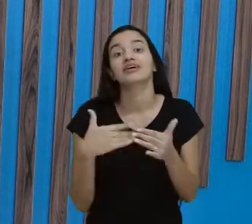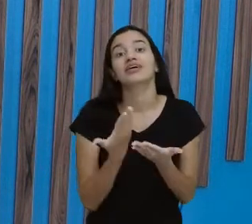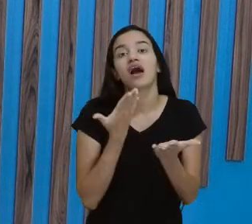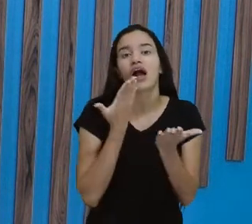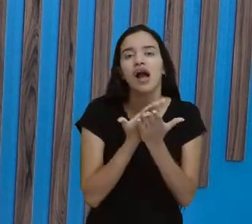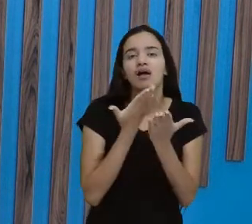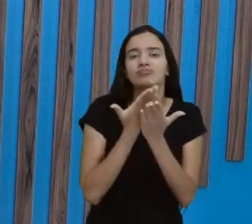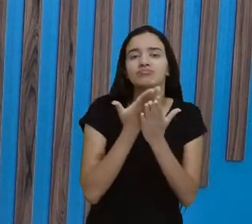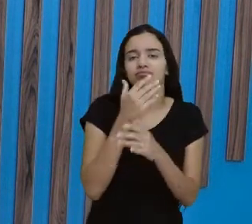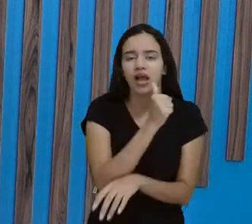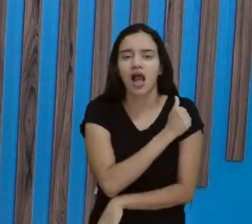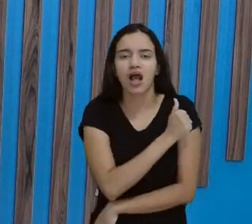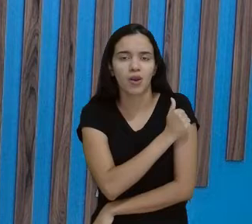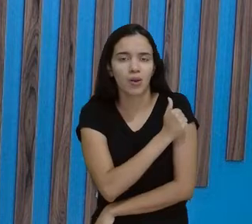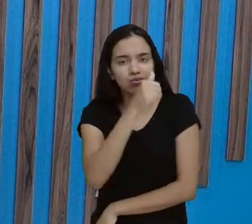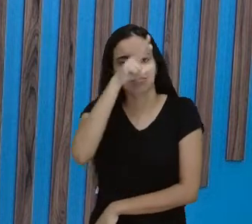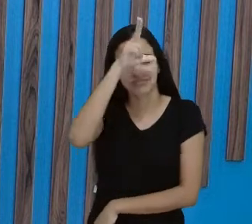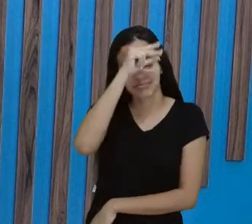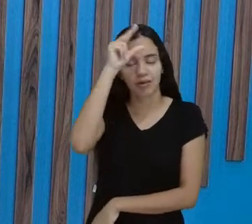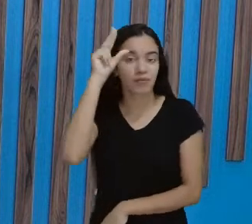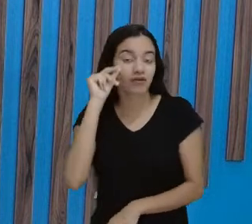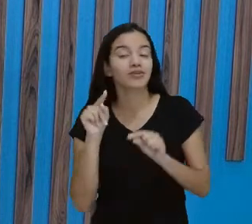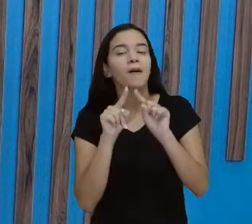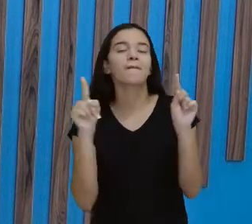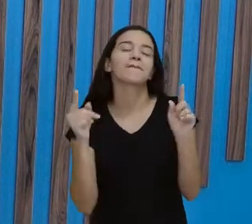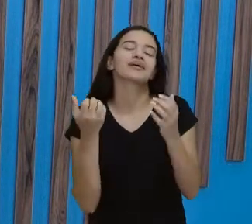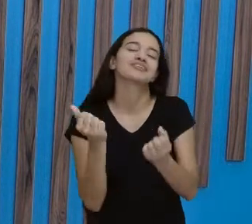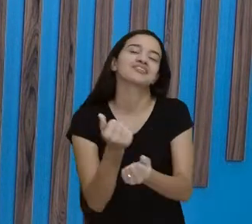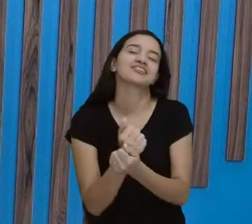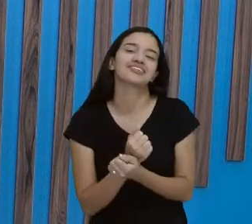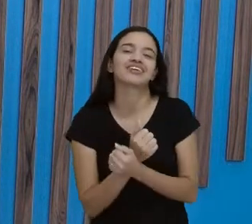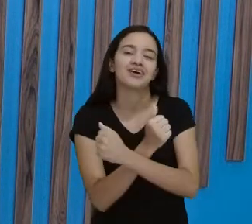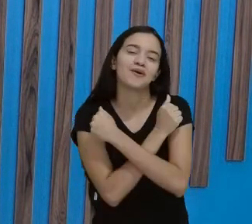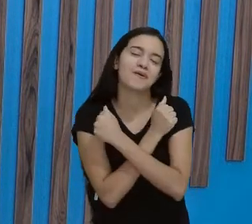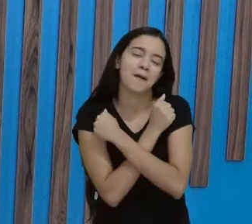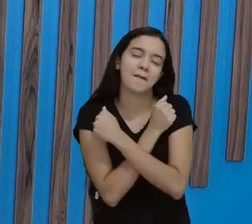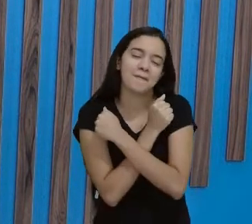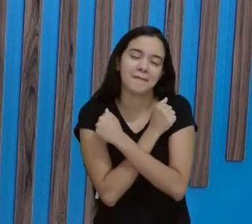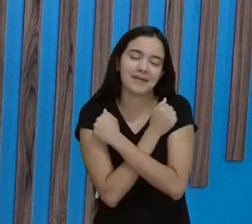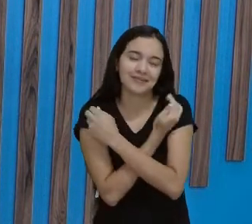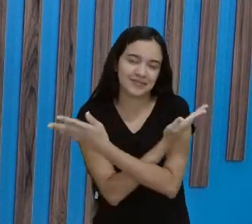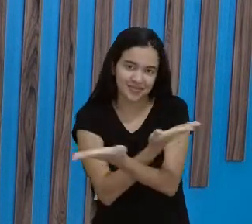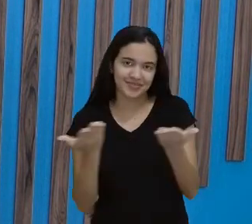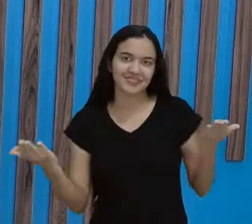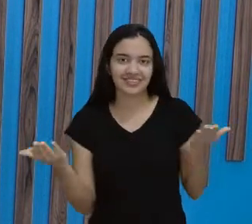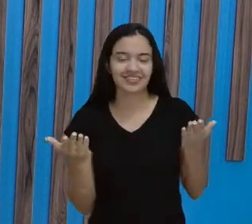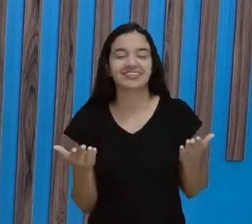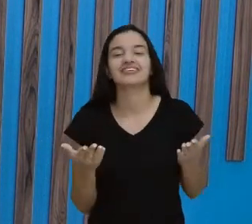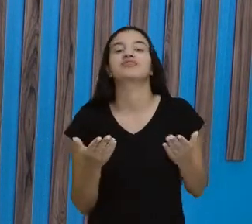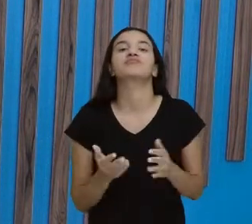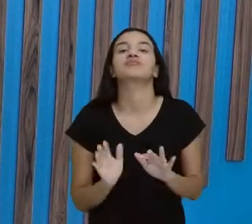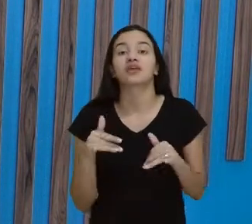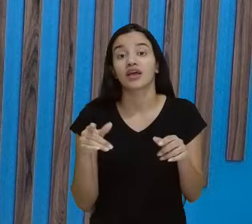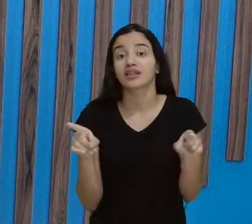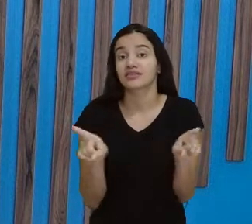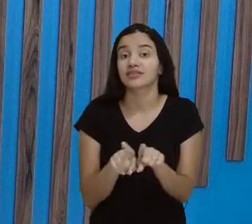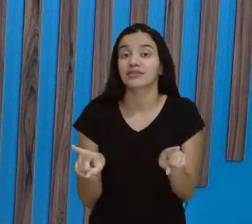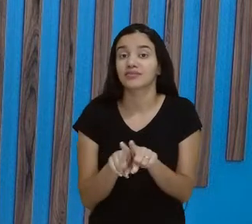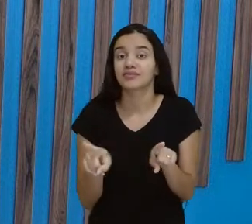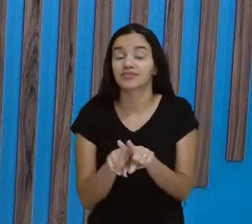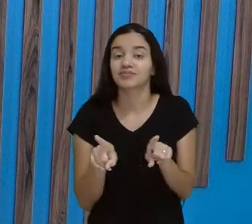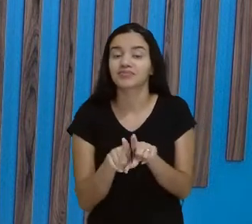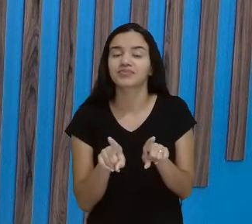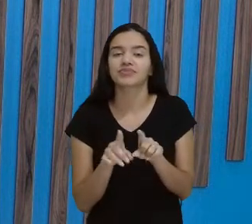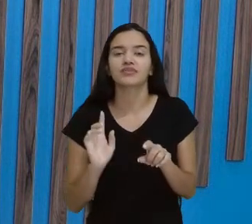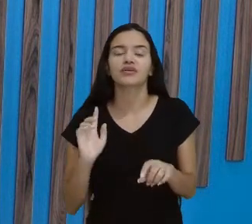mas que assistem sempre as nossas aulas. Um abraço para vocês, bem carinhoso, e fica aí com a gente. Falando aqui em